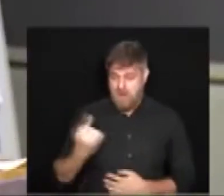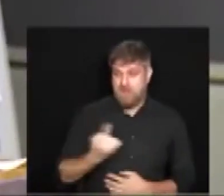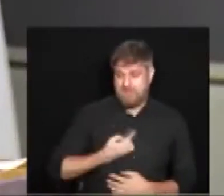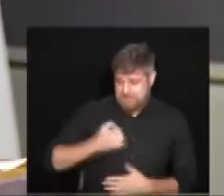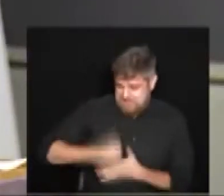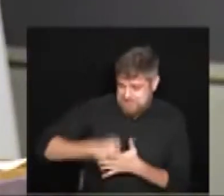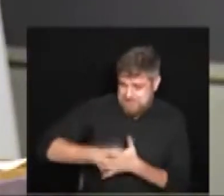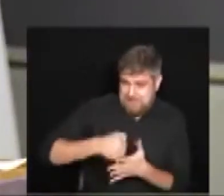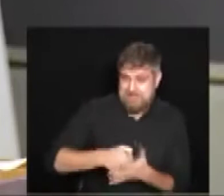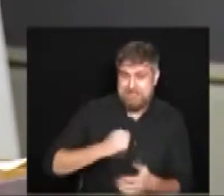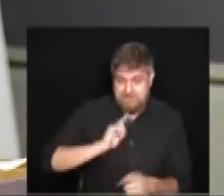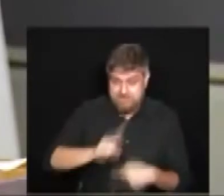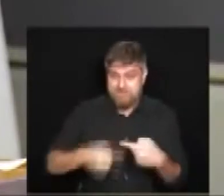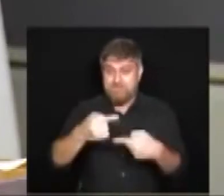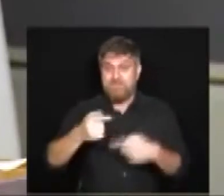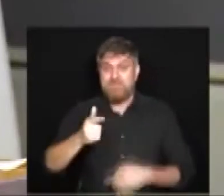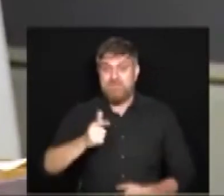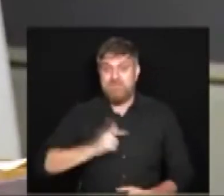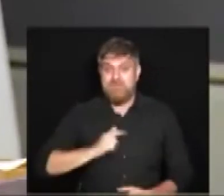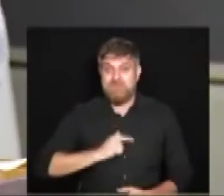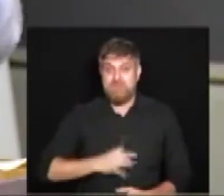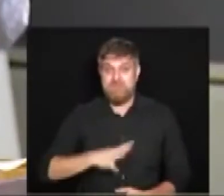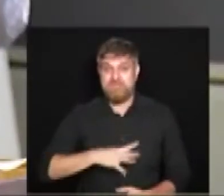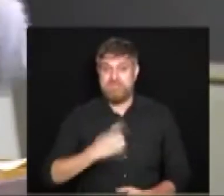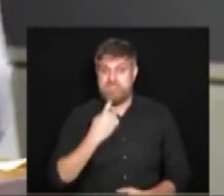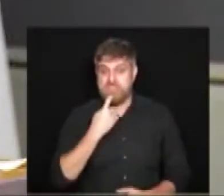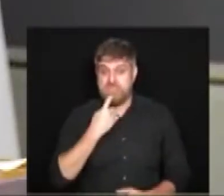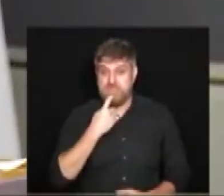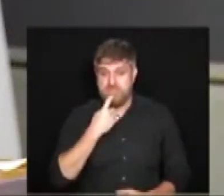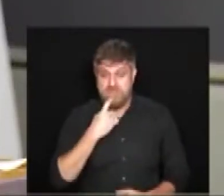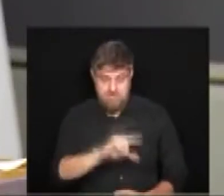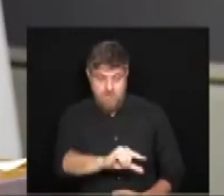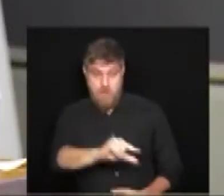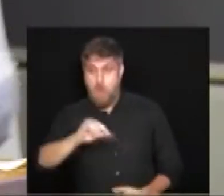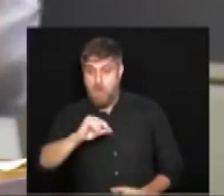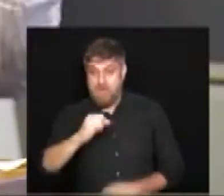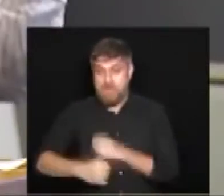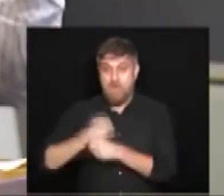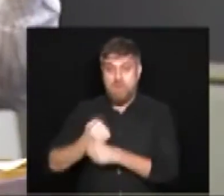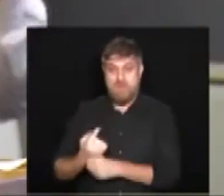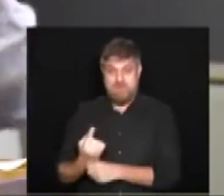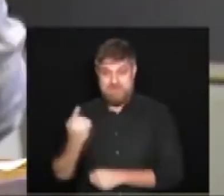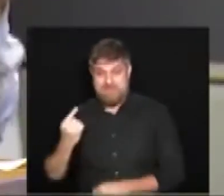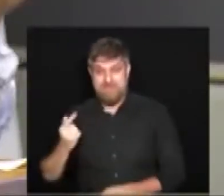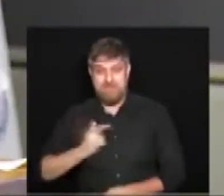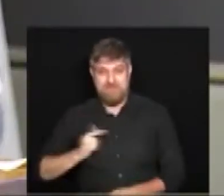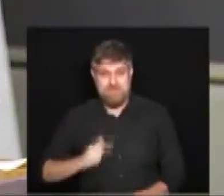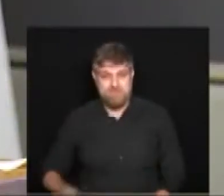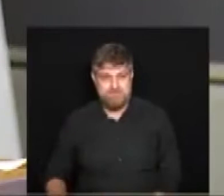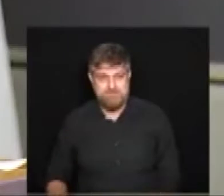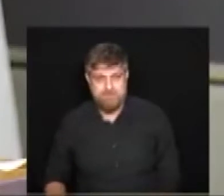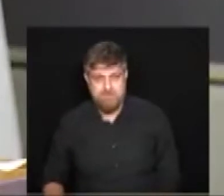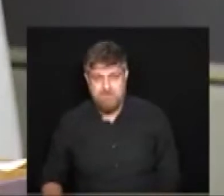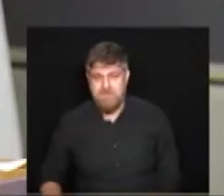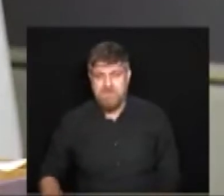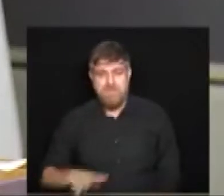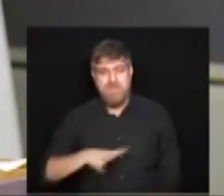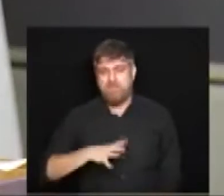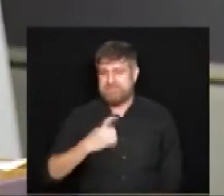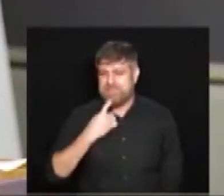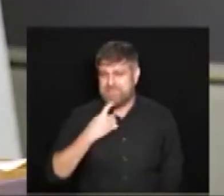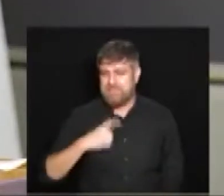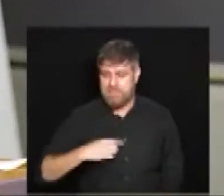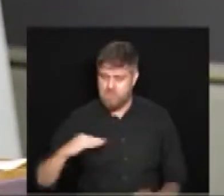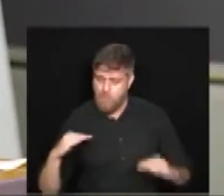bem sabe. Tivemos até Campinas eleita aí recentemente, o ano passado, pelo Waze, que é uma entidade autônoma, uma cidade que tem um